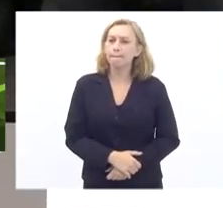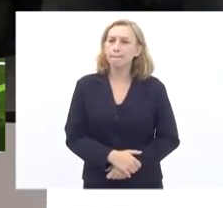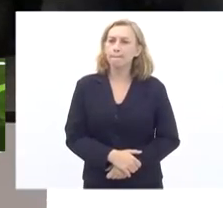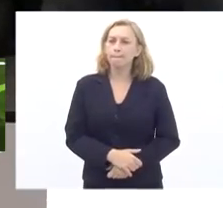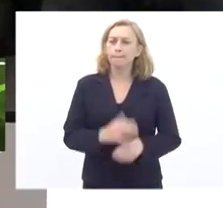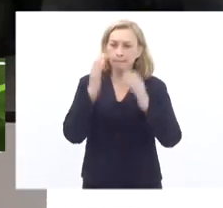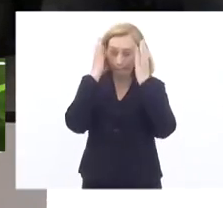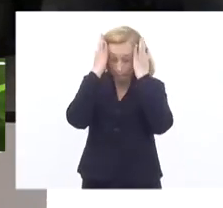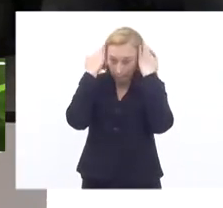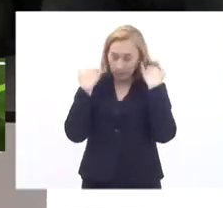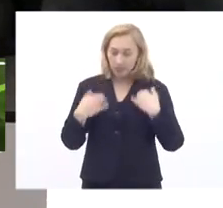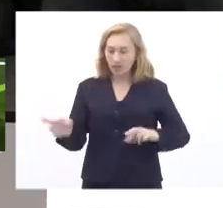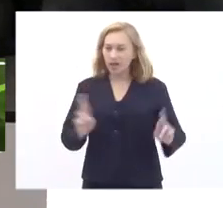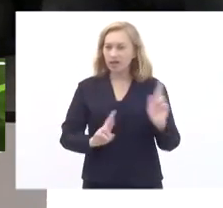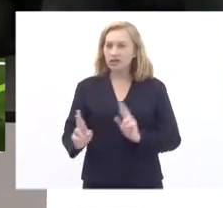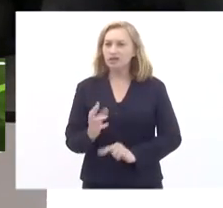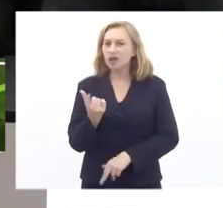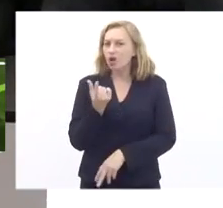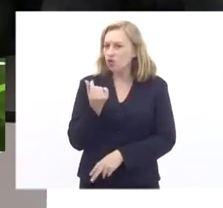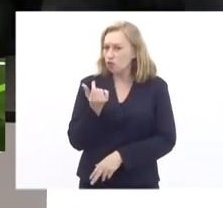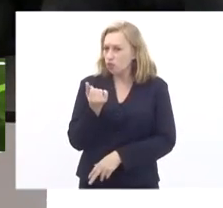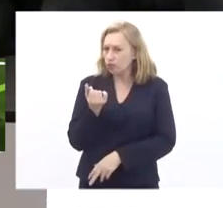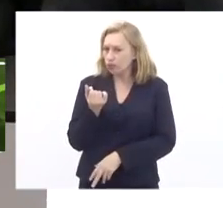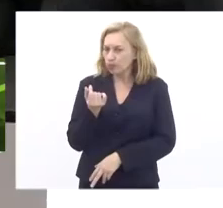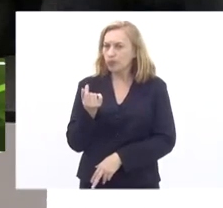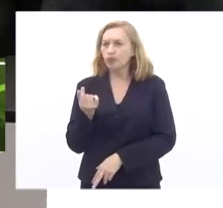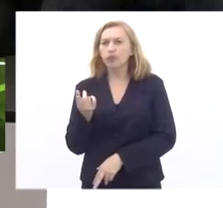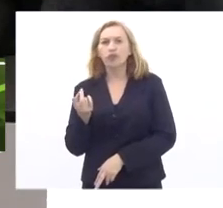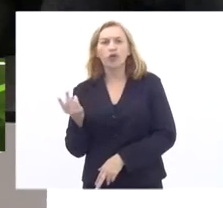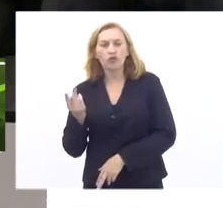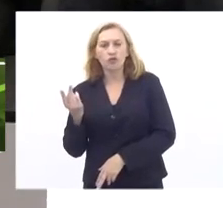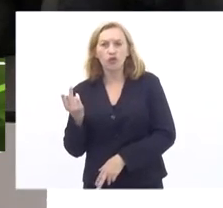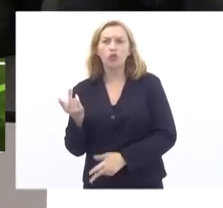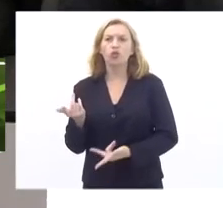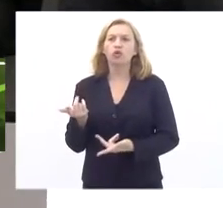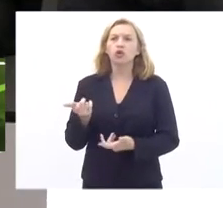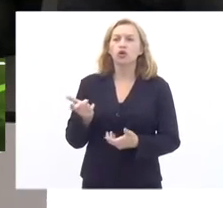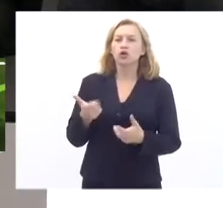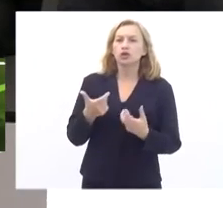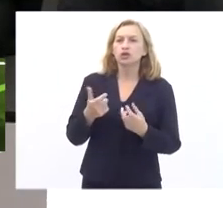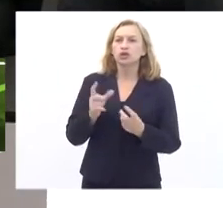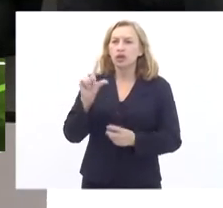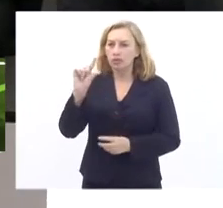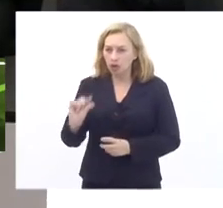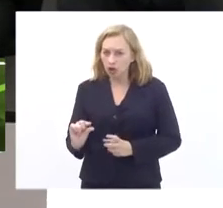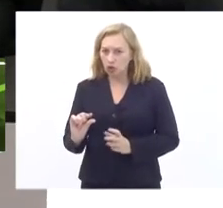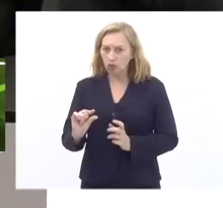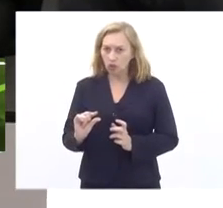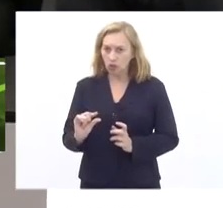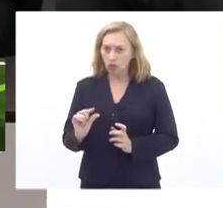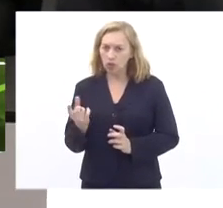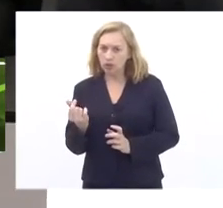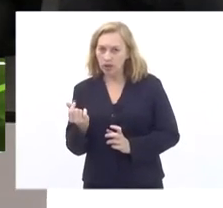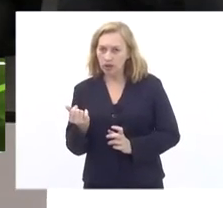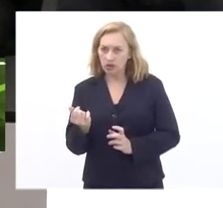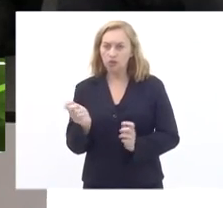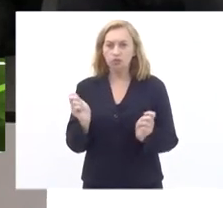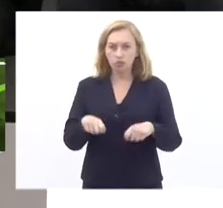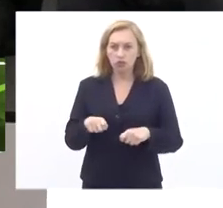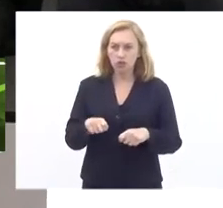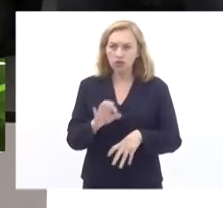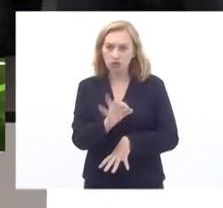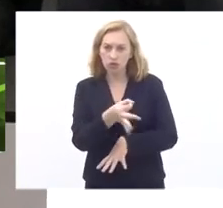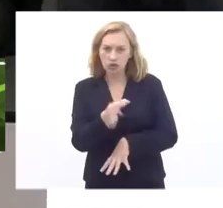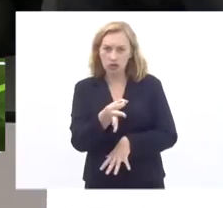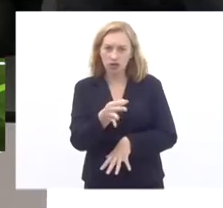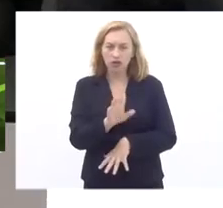relação à questão da tarifa, o nosso interesse é que exista a menor tarifa possível e a menor tarifa e a tarifa justa